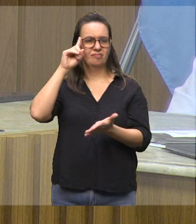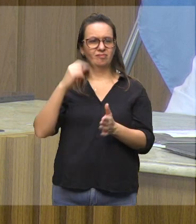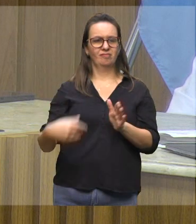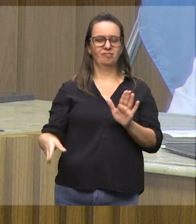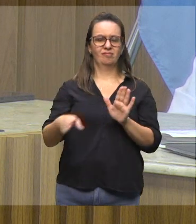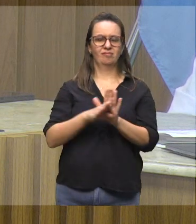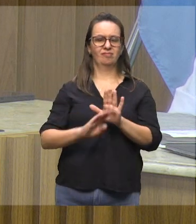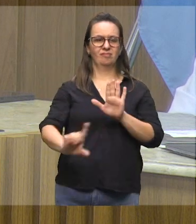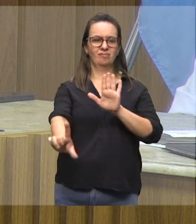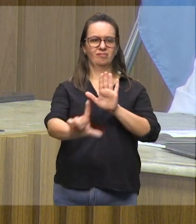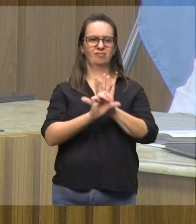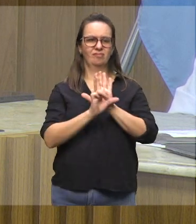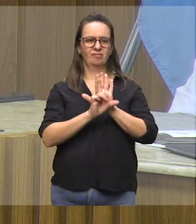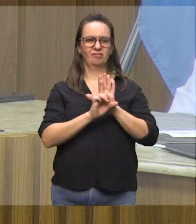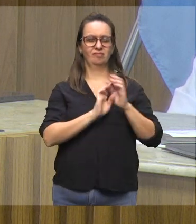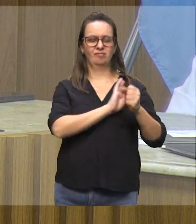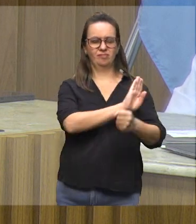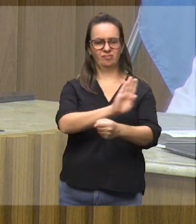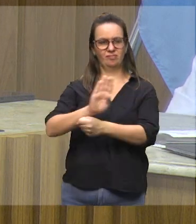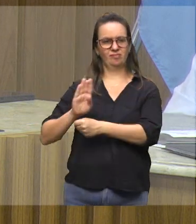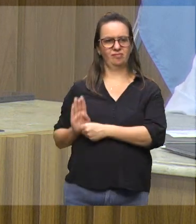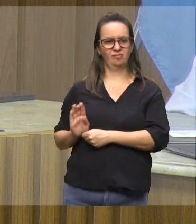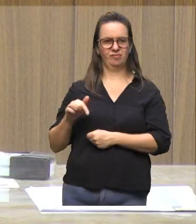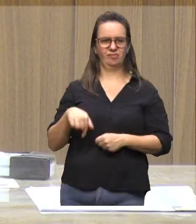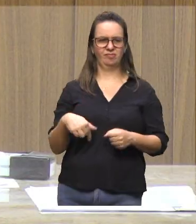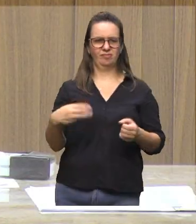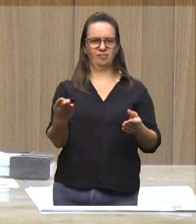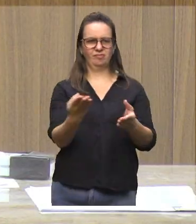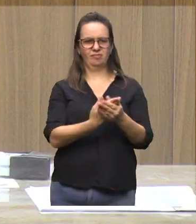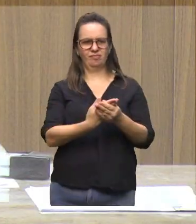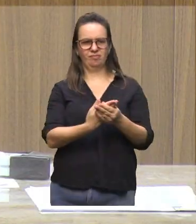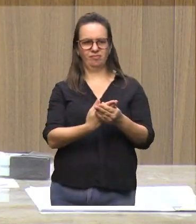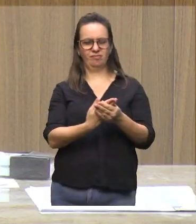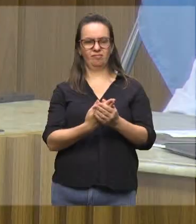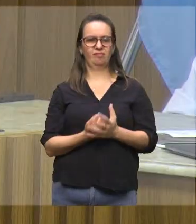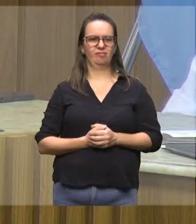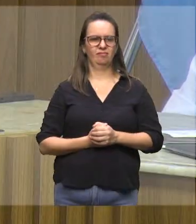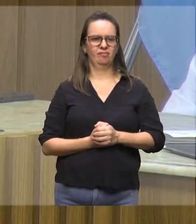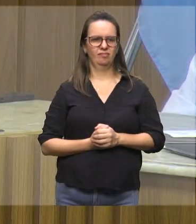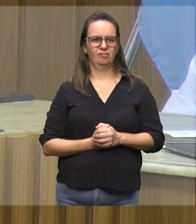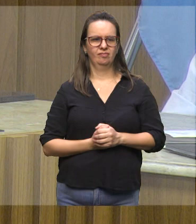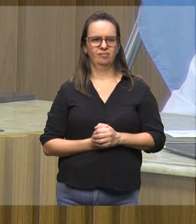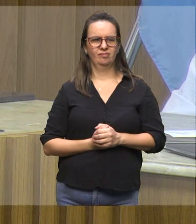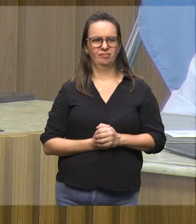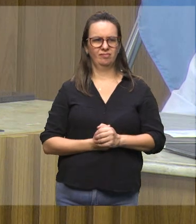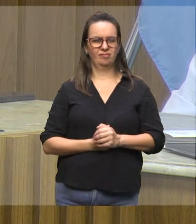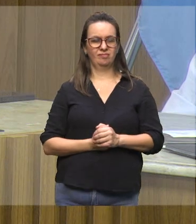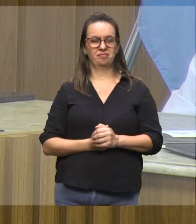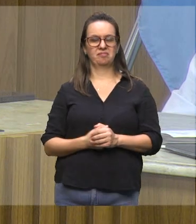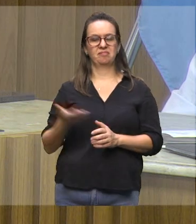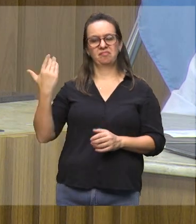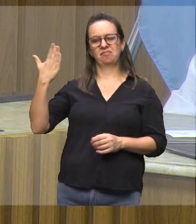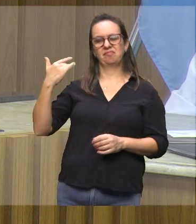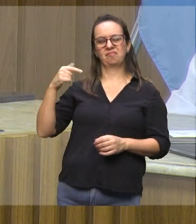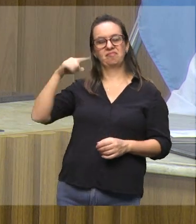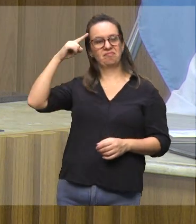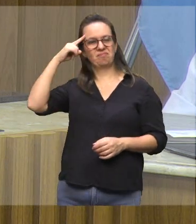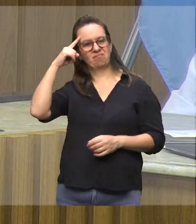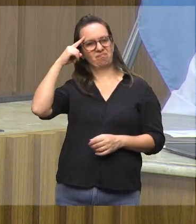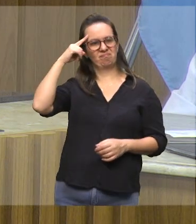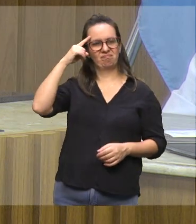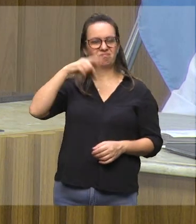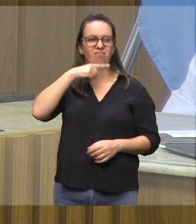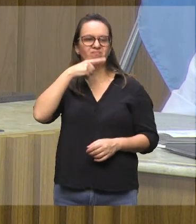minuto para a conclusão, presidente. Mais um minuto, vereador. O que era dúvida, agora está cada vez